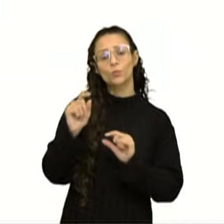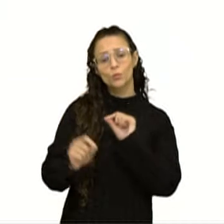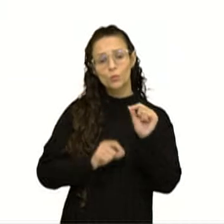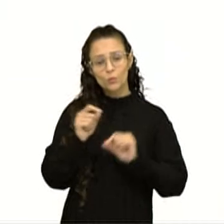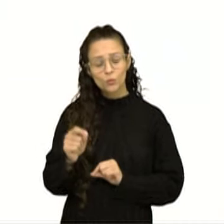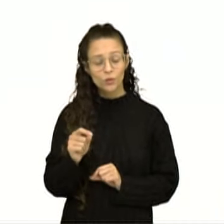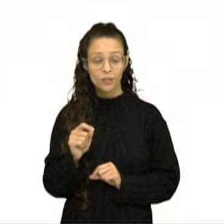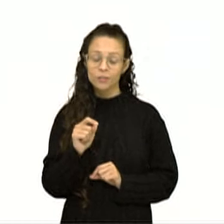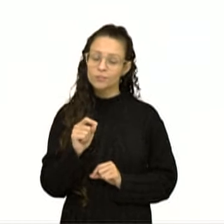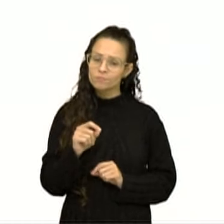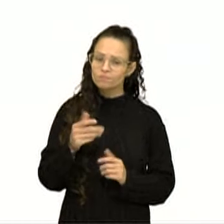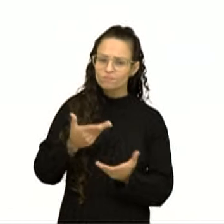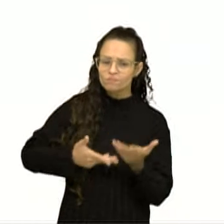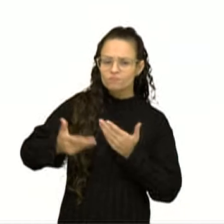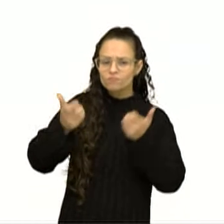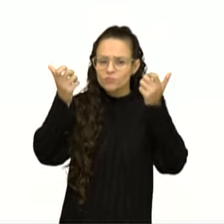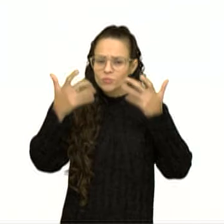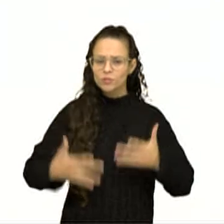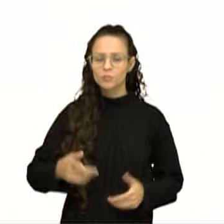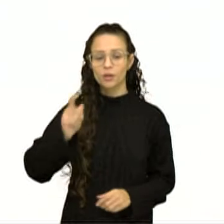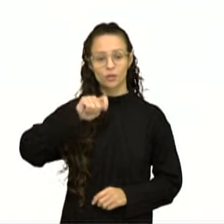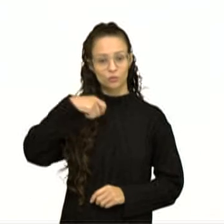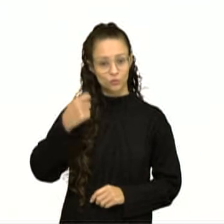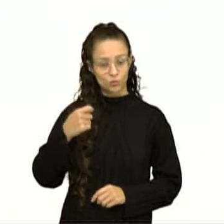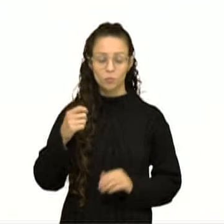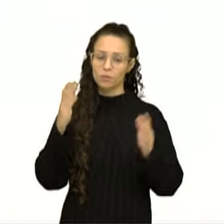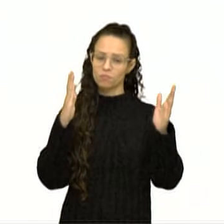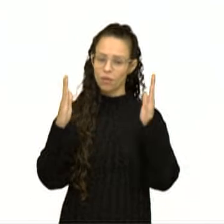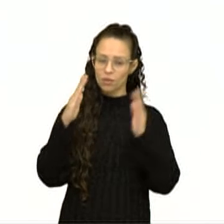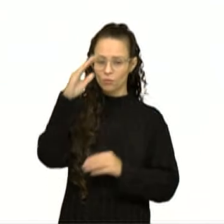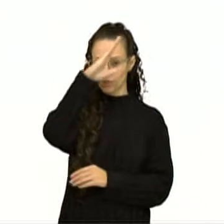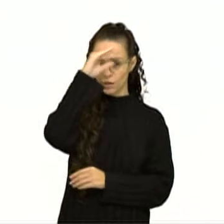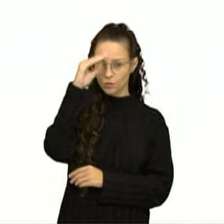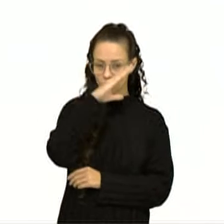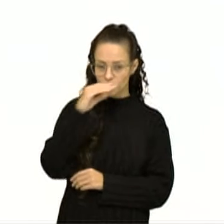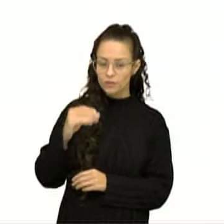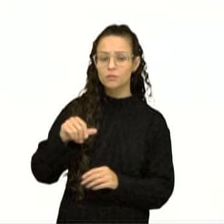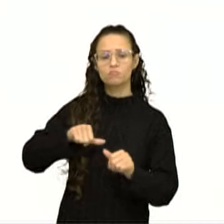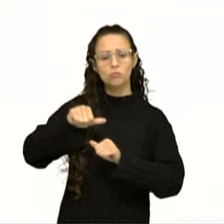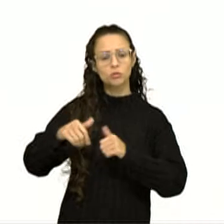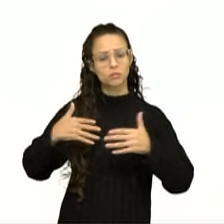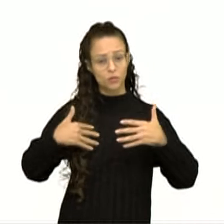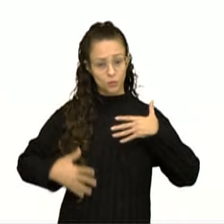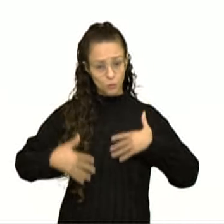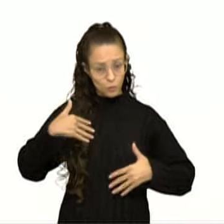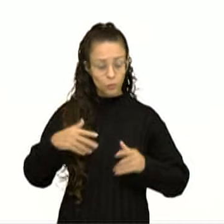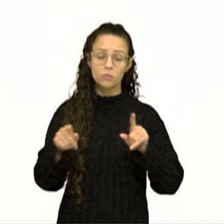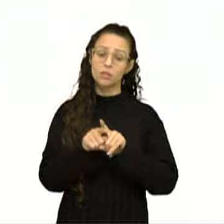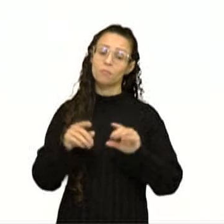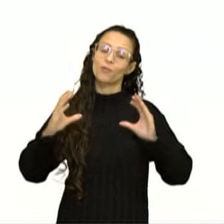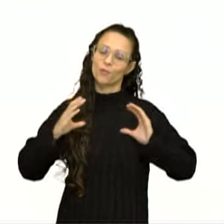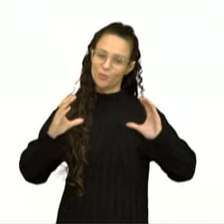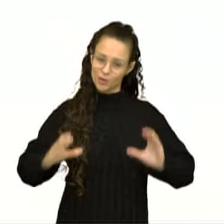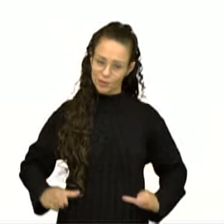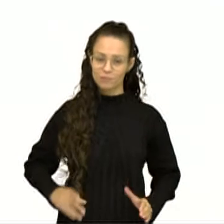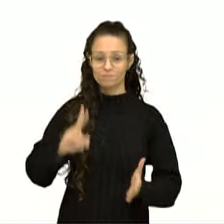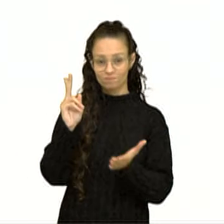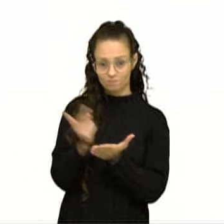a adolescência e as mudanças físicas e comportamentais que ocorrem nessa fase,